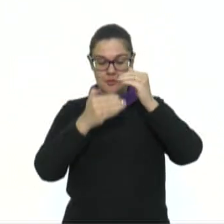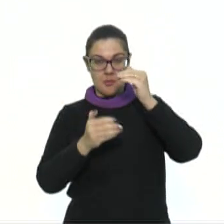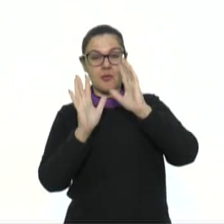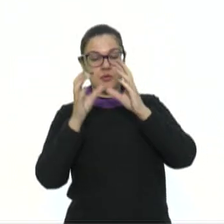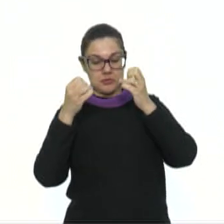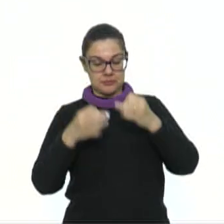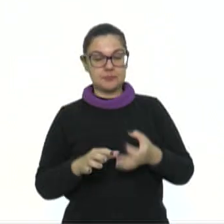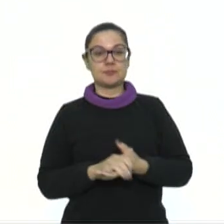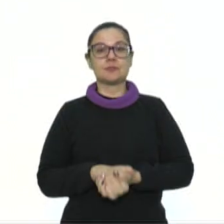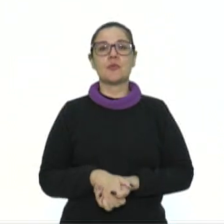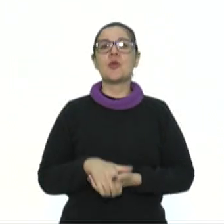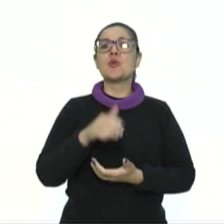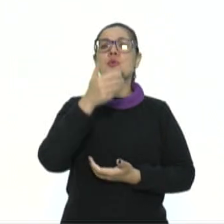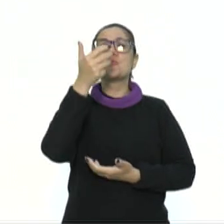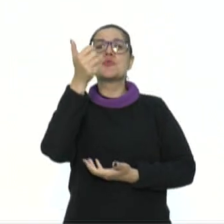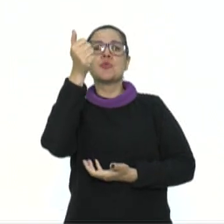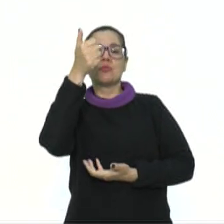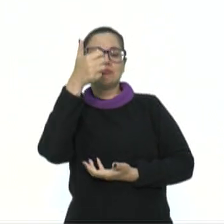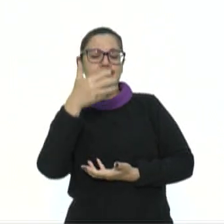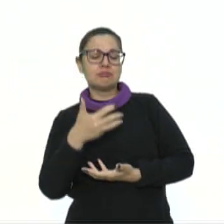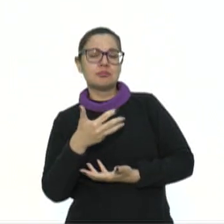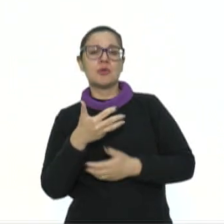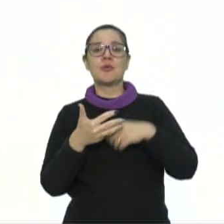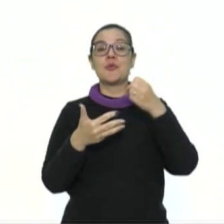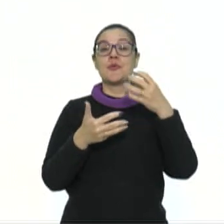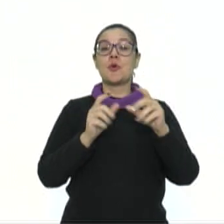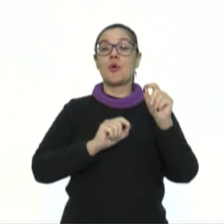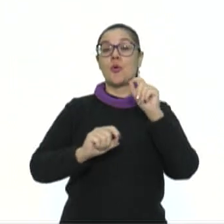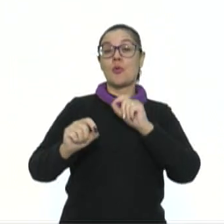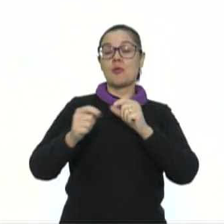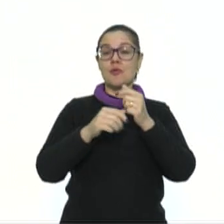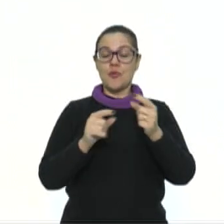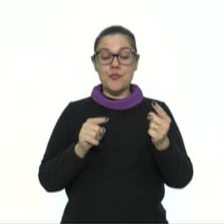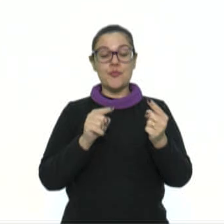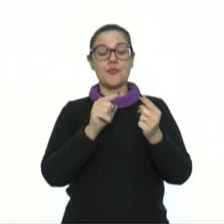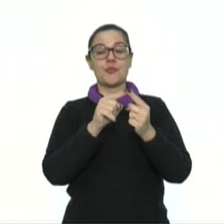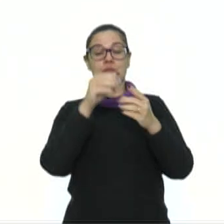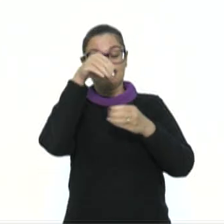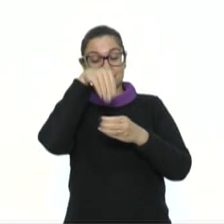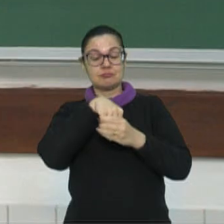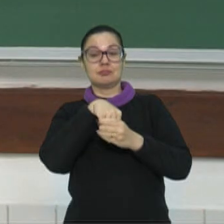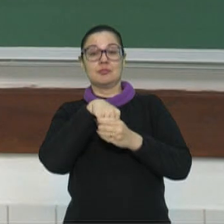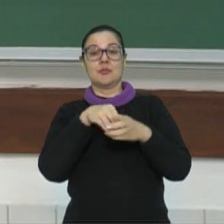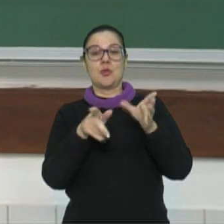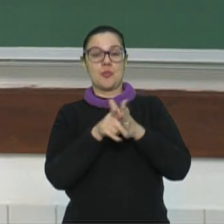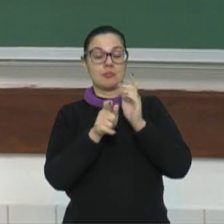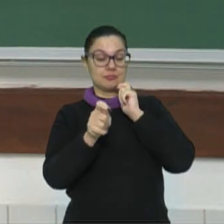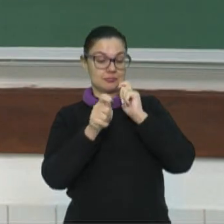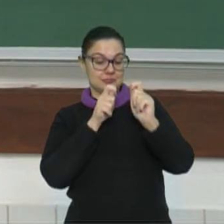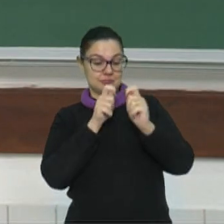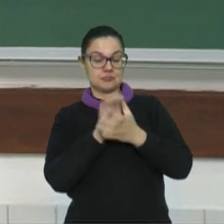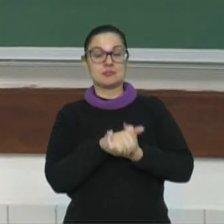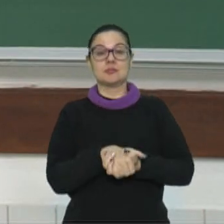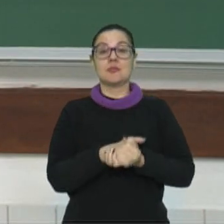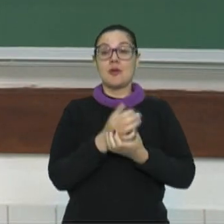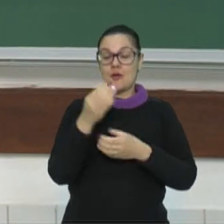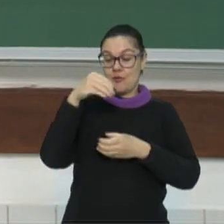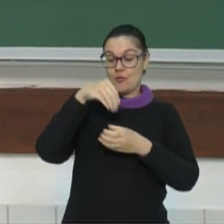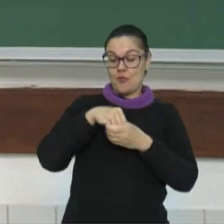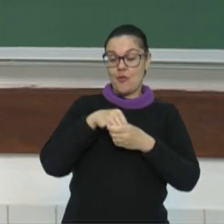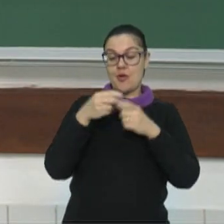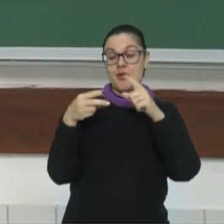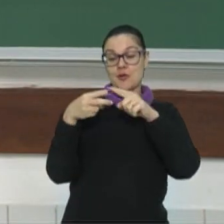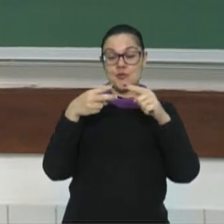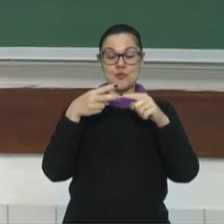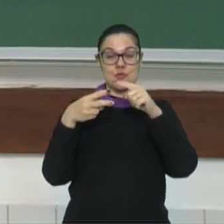falou isso. E os outros subtítulos, explique a função deles dentro da reportagem. Coloquei os dois subtítulos que estão nessa reportagem,